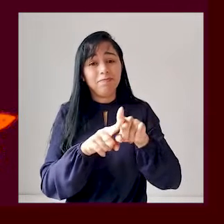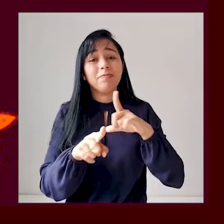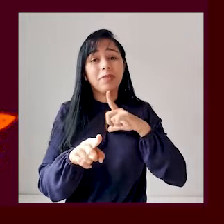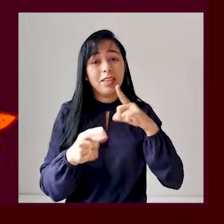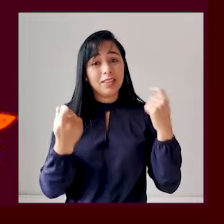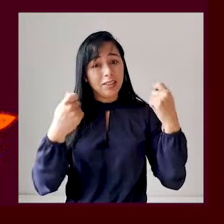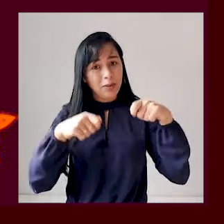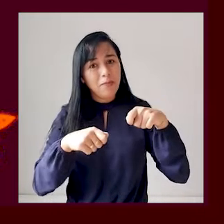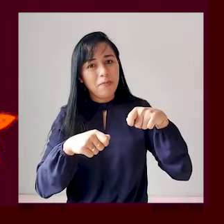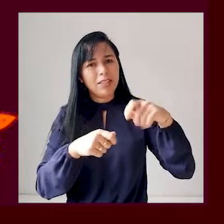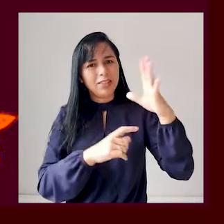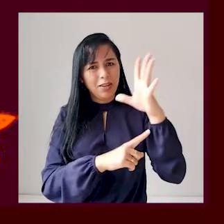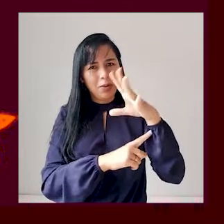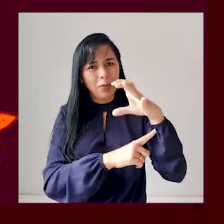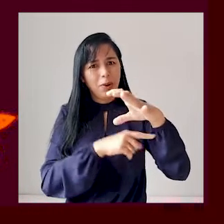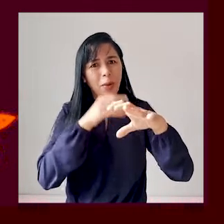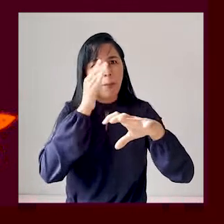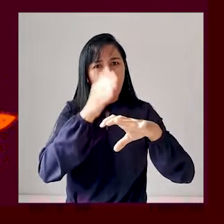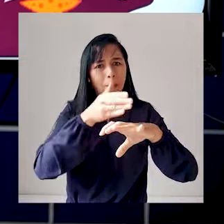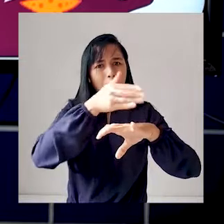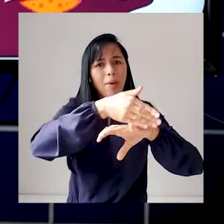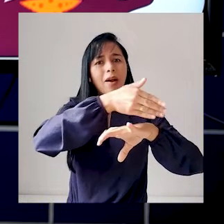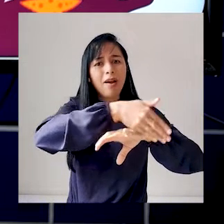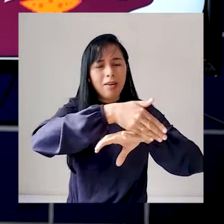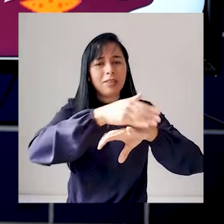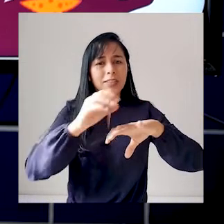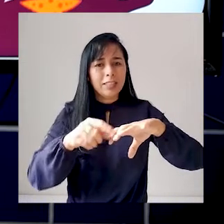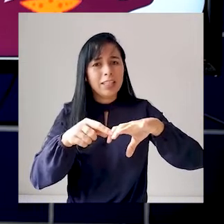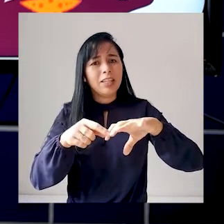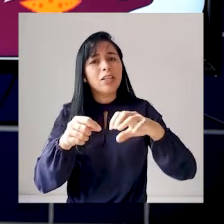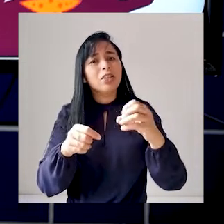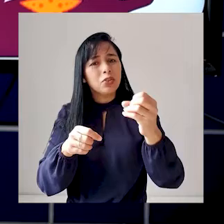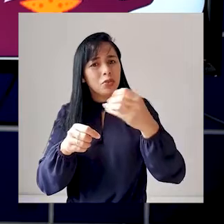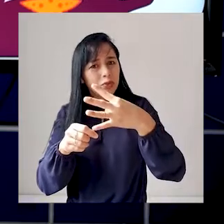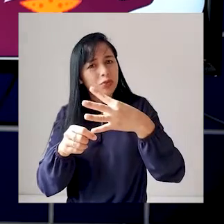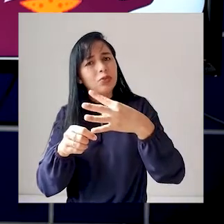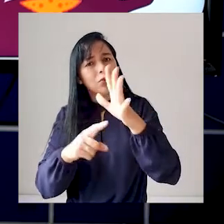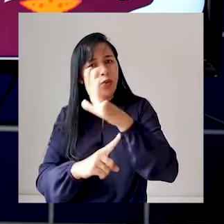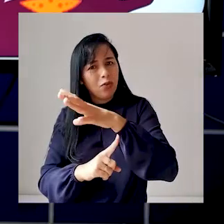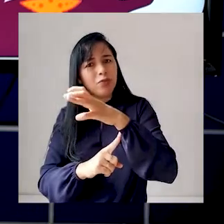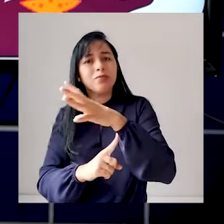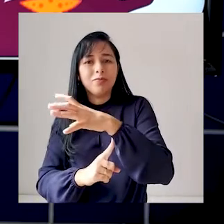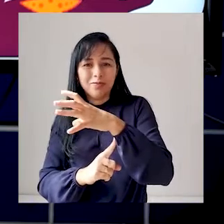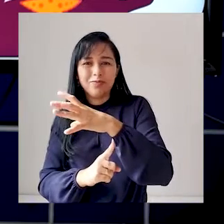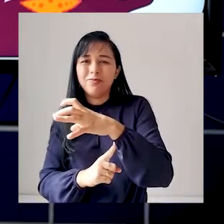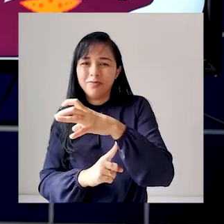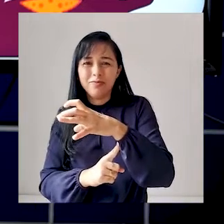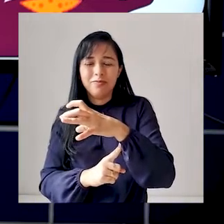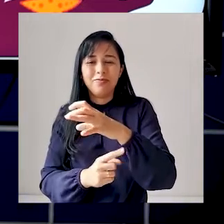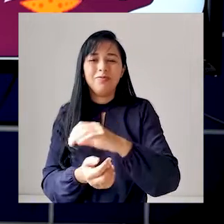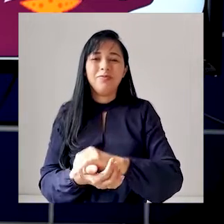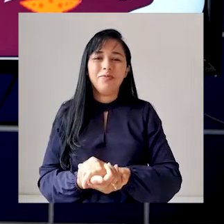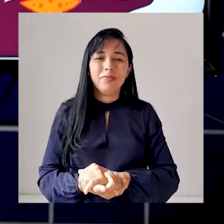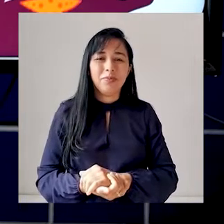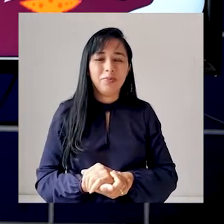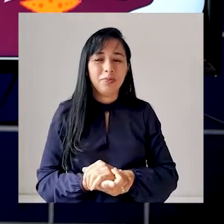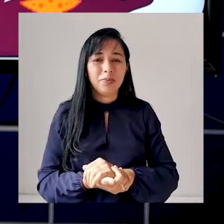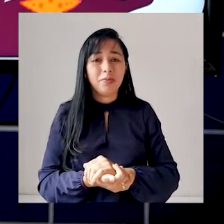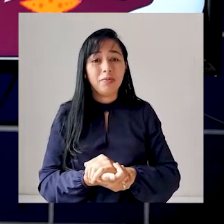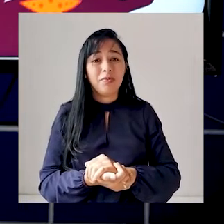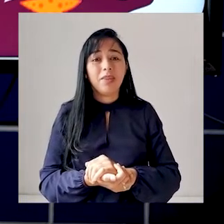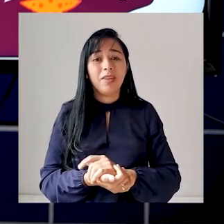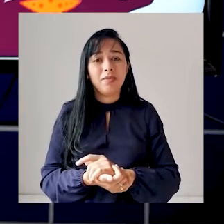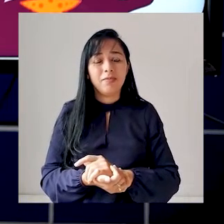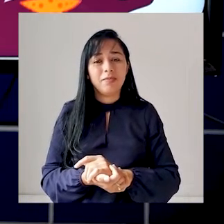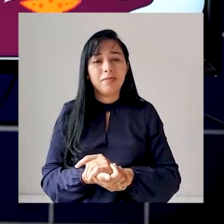reprodução através da fragmentação. Se nós pegássemos, por exemplo, uma esponja e partíssemos ela em